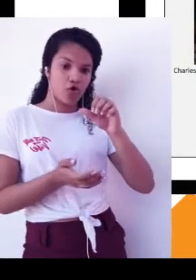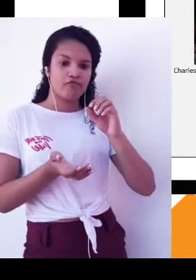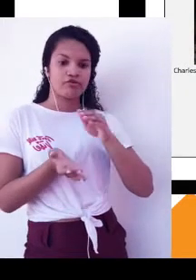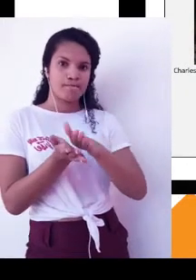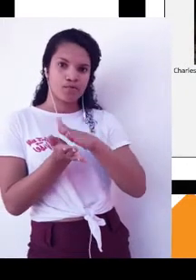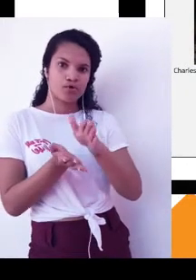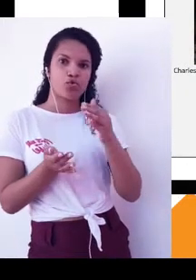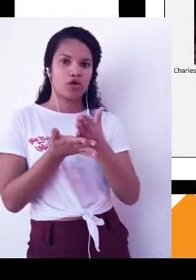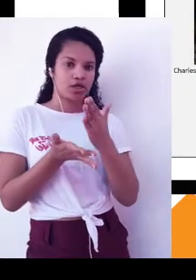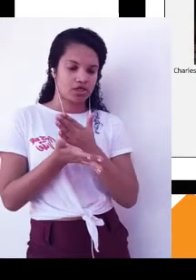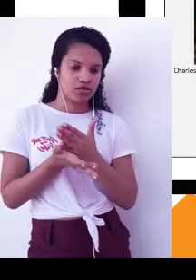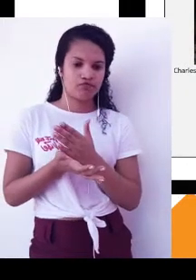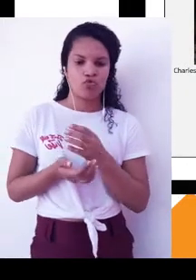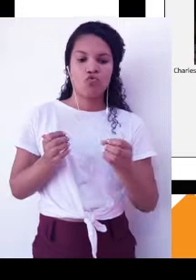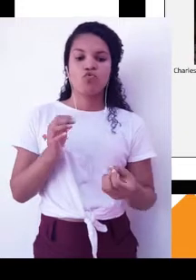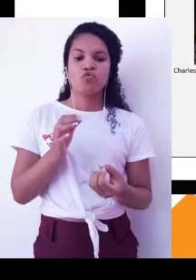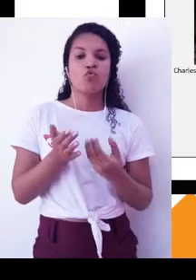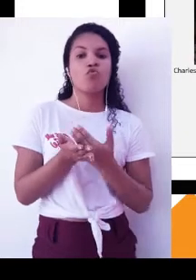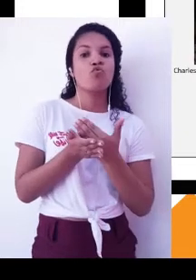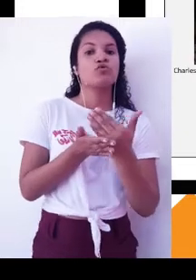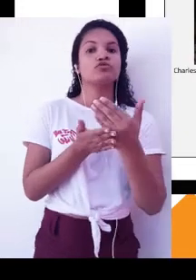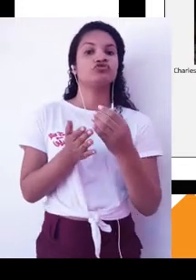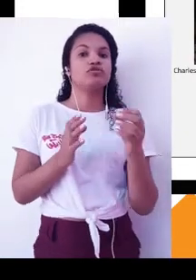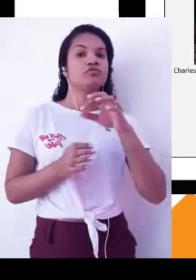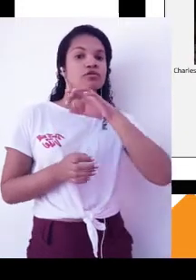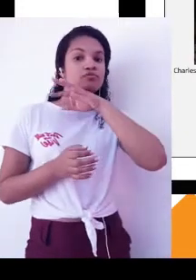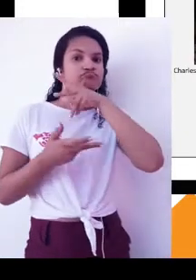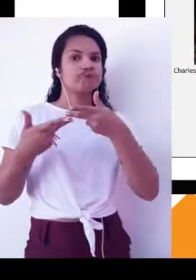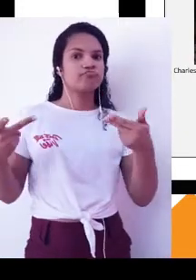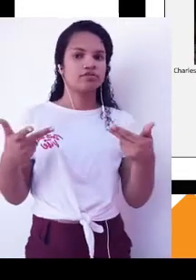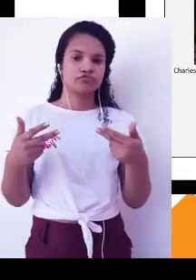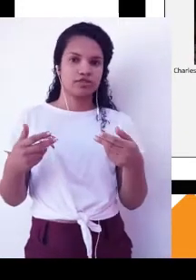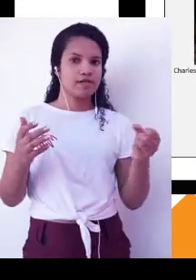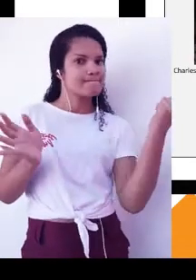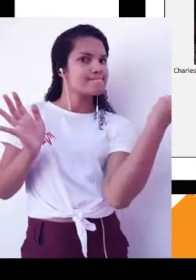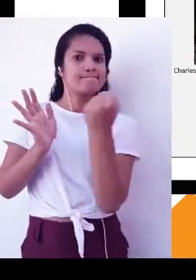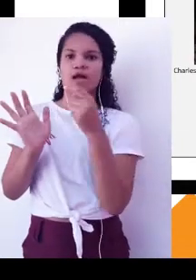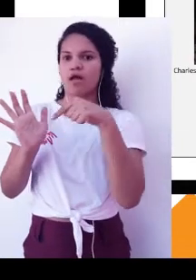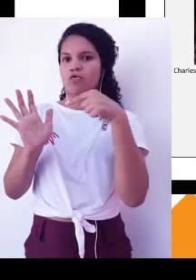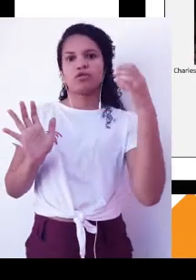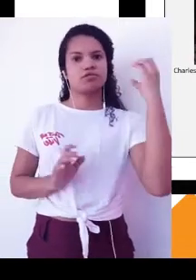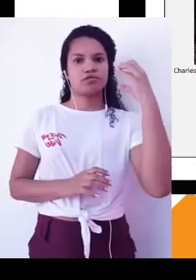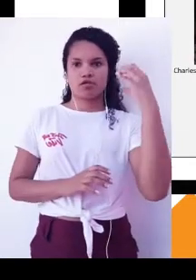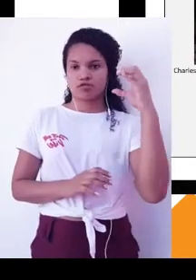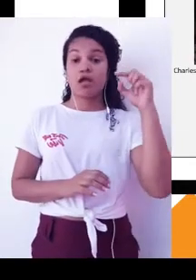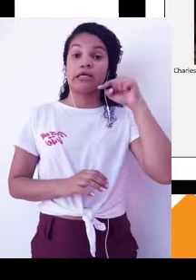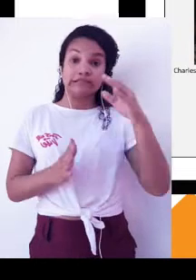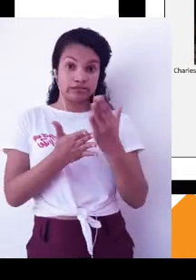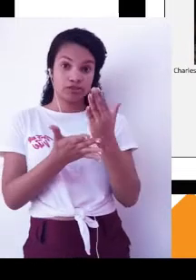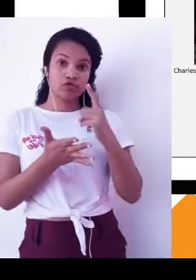das Espécies, um livro extremamente polêmico para a época e um marco para a ciência. E esse livro